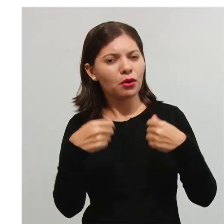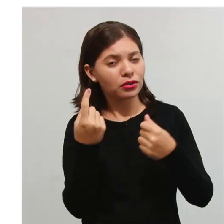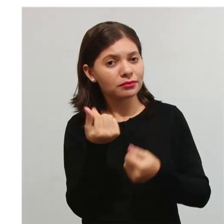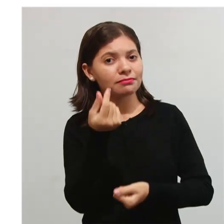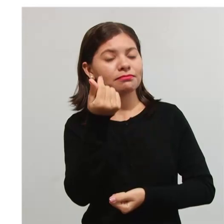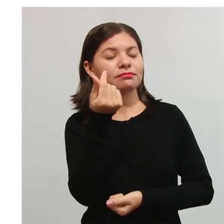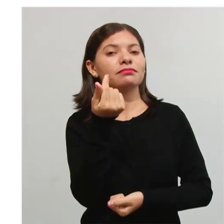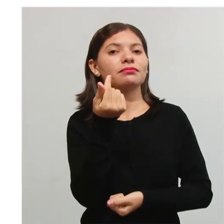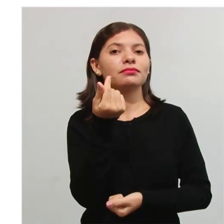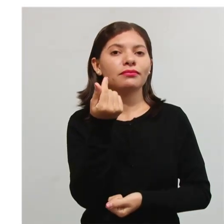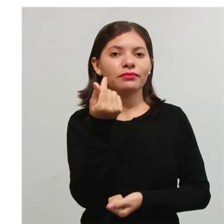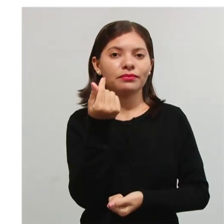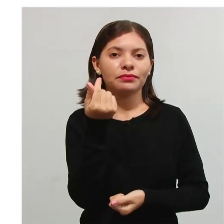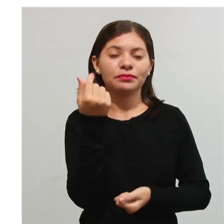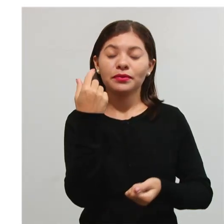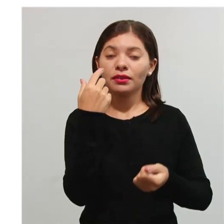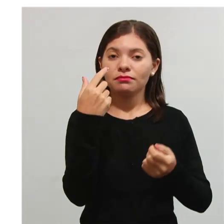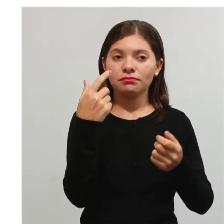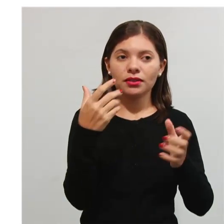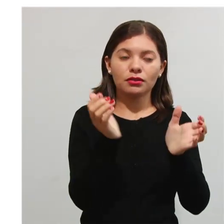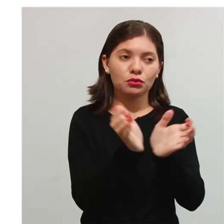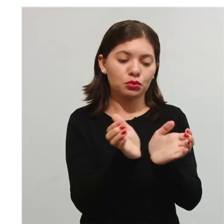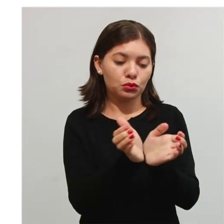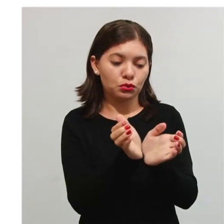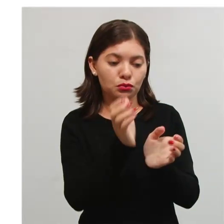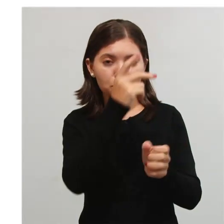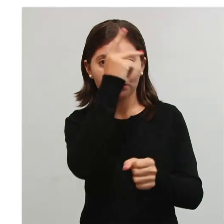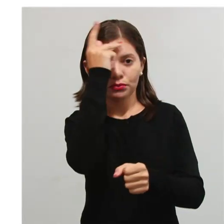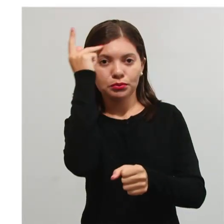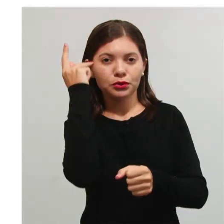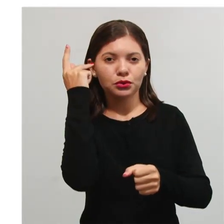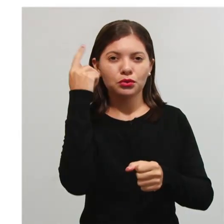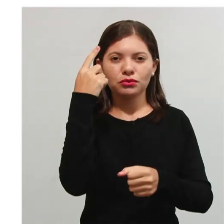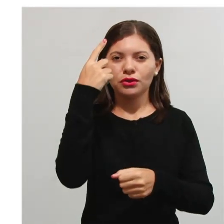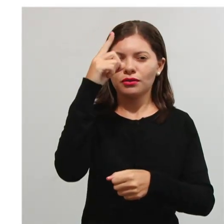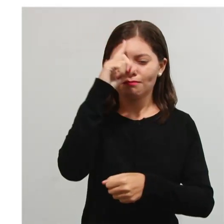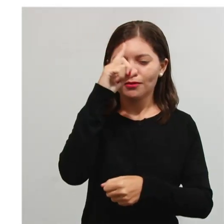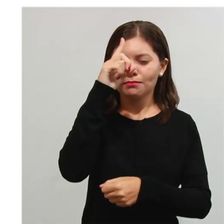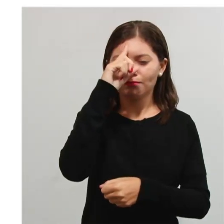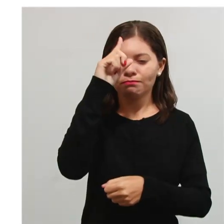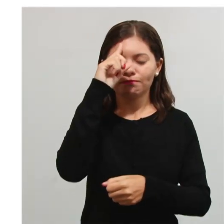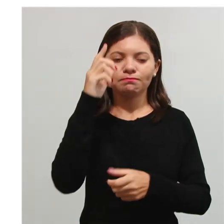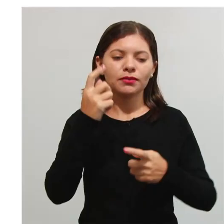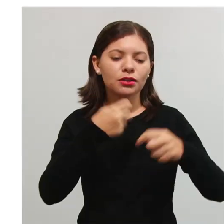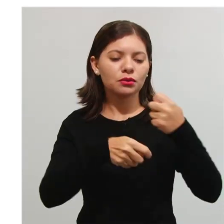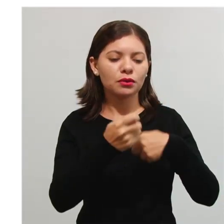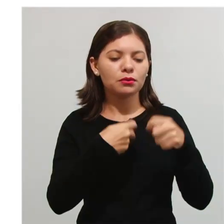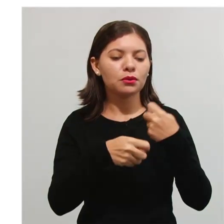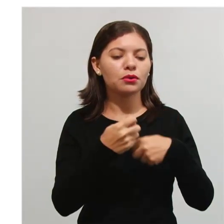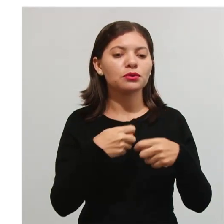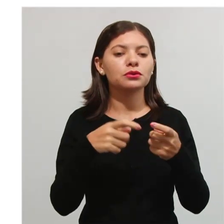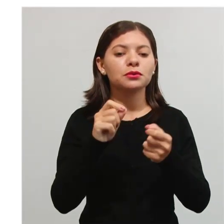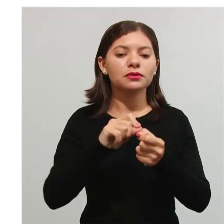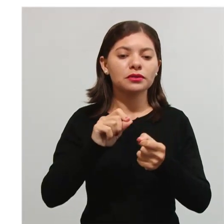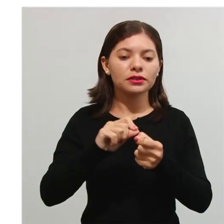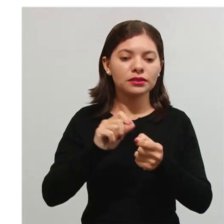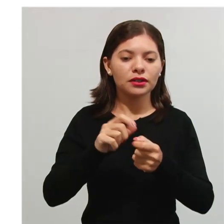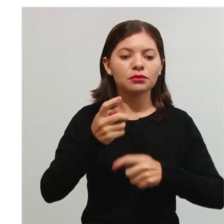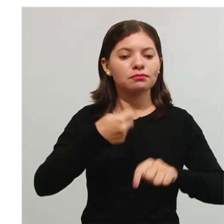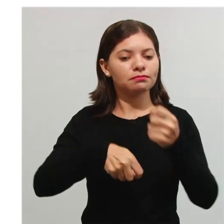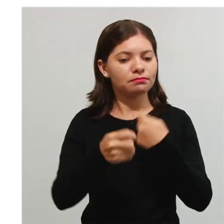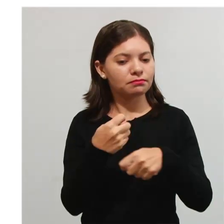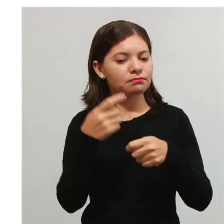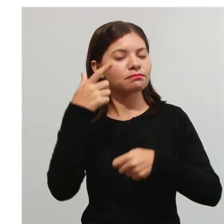custos, né, daquelas pessoas que vão estar ali diariamente com você naquele negócio para fazer esse negócio